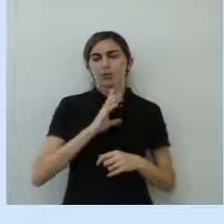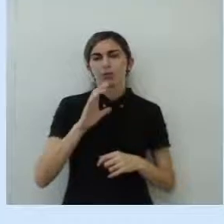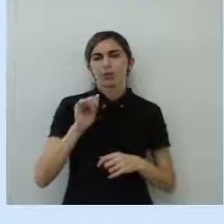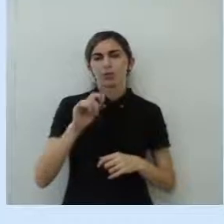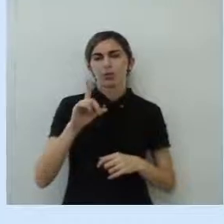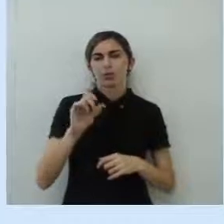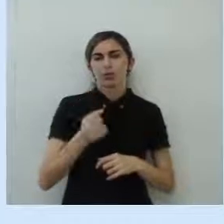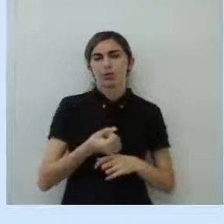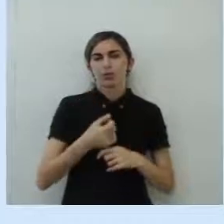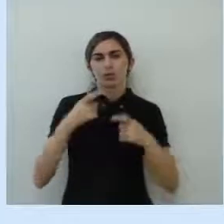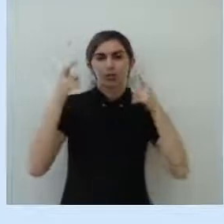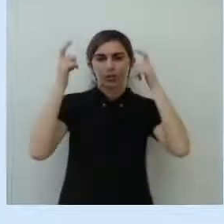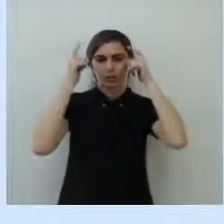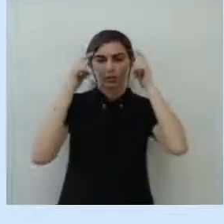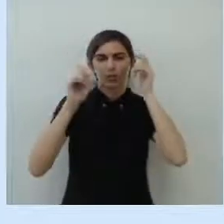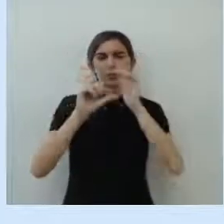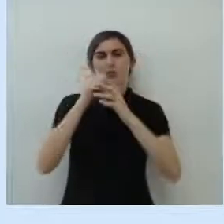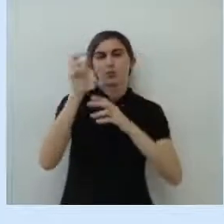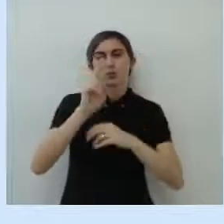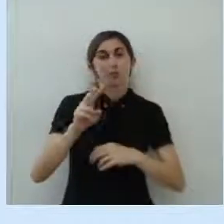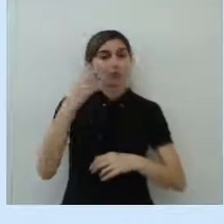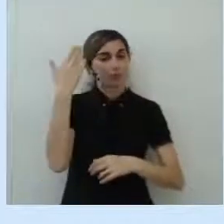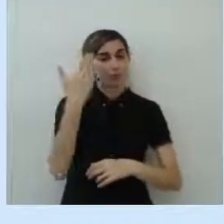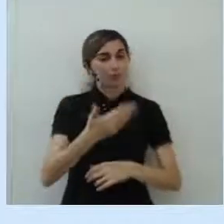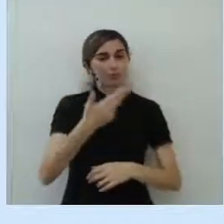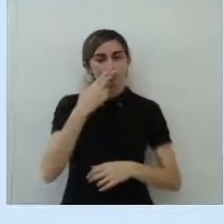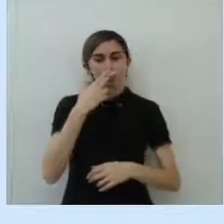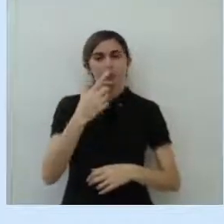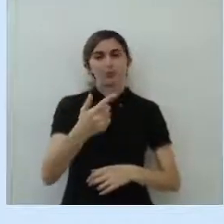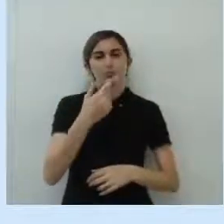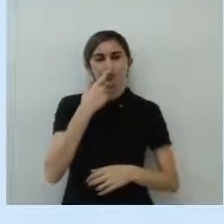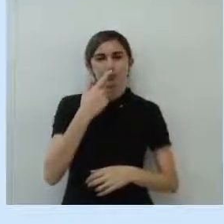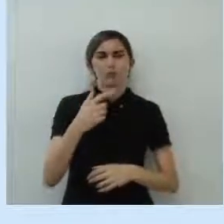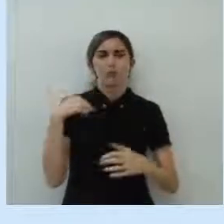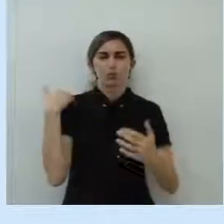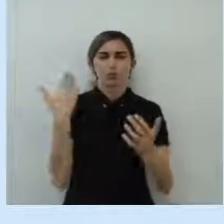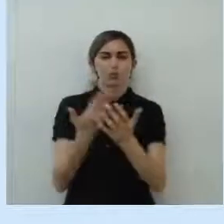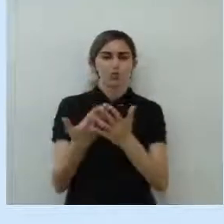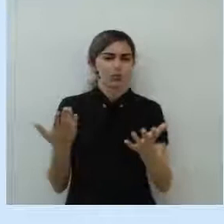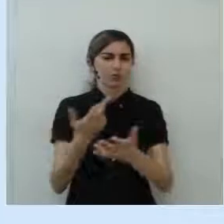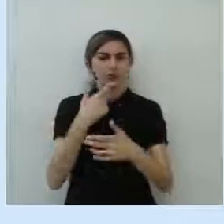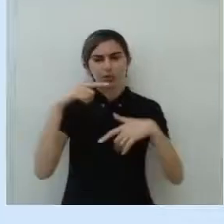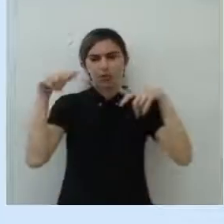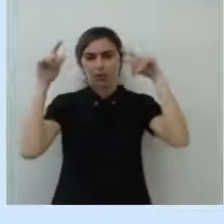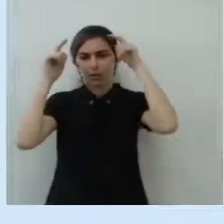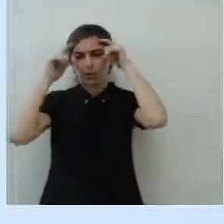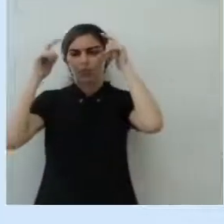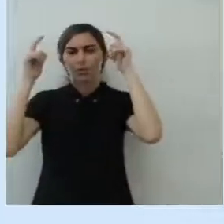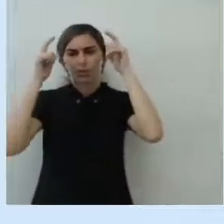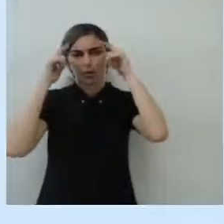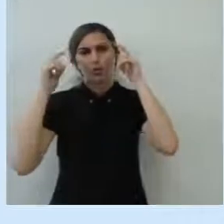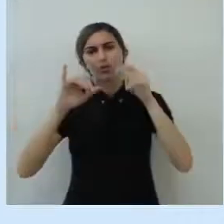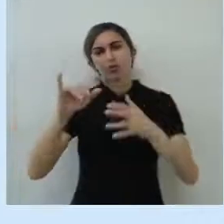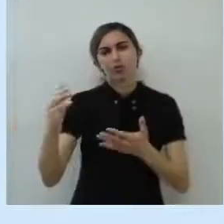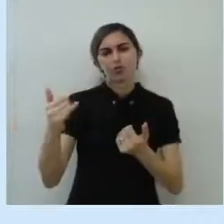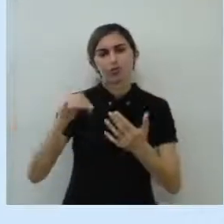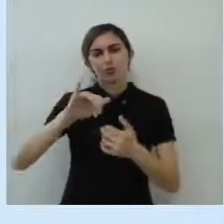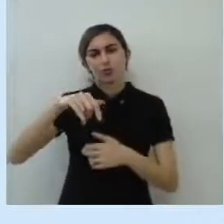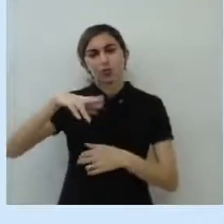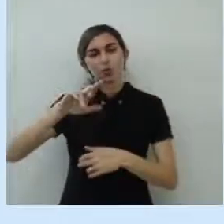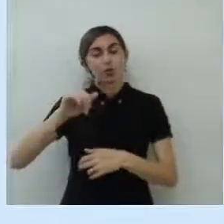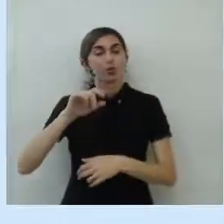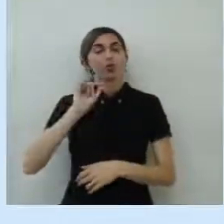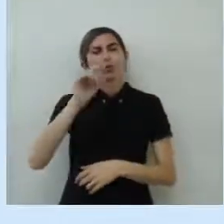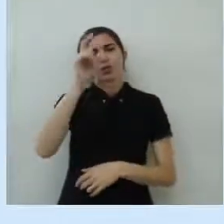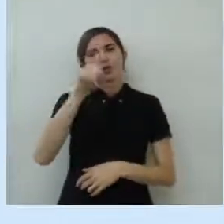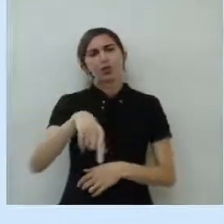Carlos foi chamado de rei pela primeira vez por Chacrinha. Hoje, Fala-se que ele é o rei da Jovem Guarda. Quem disse que